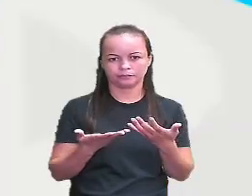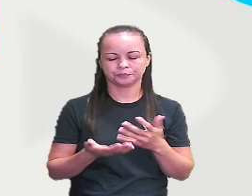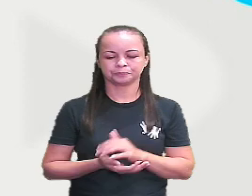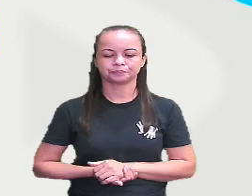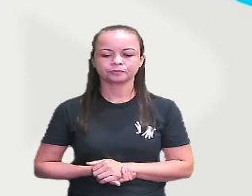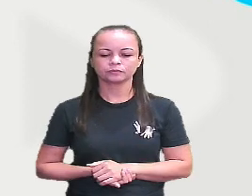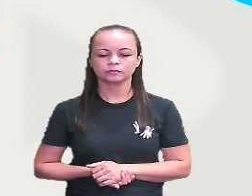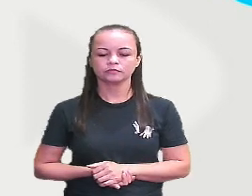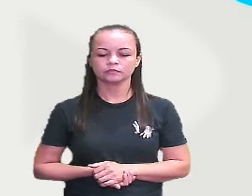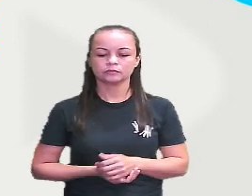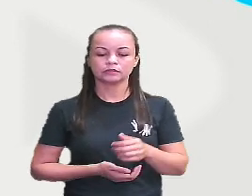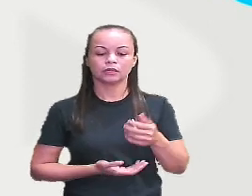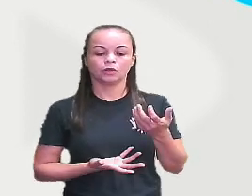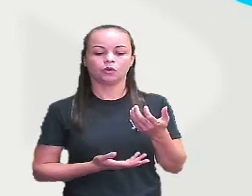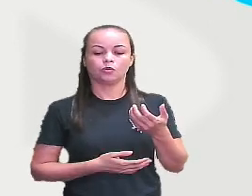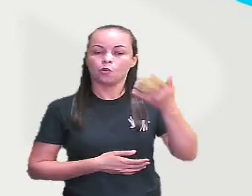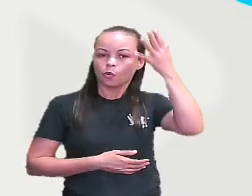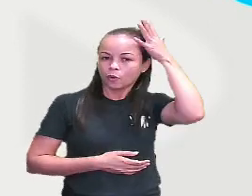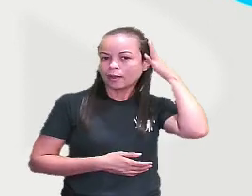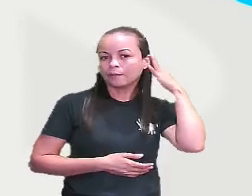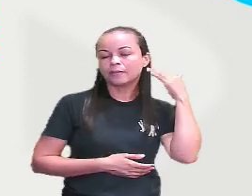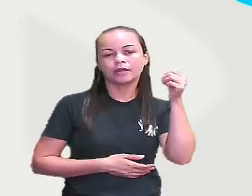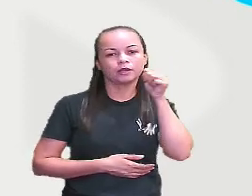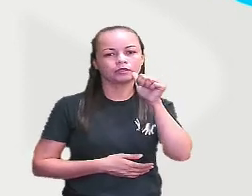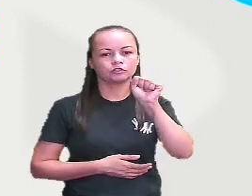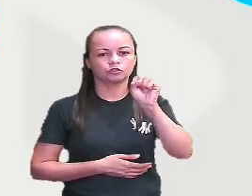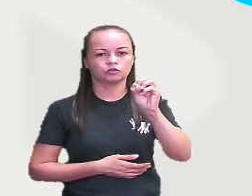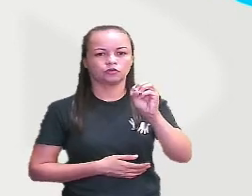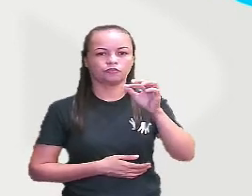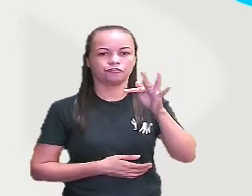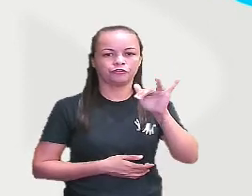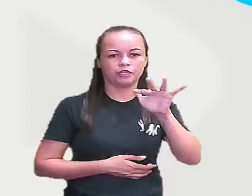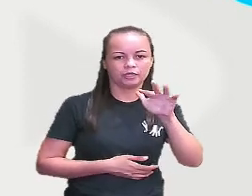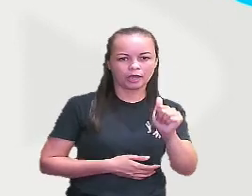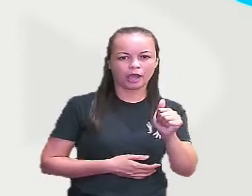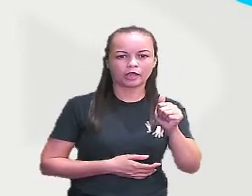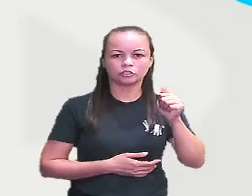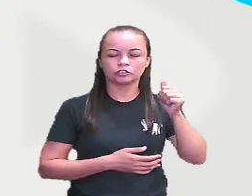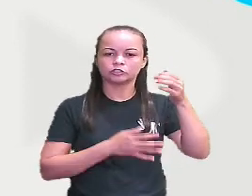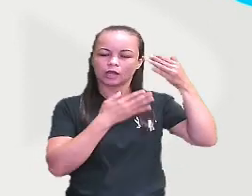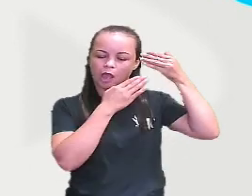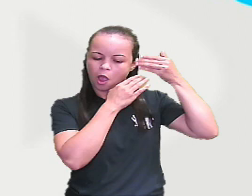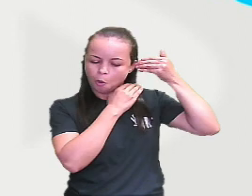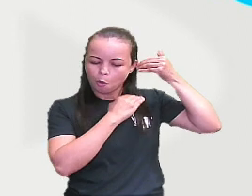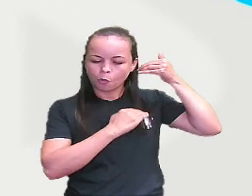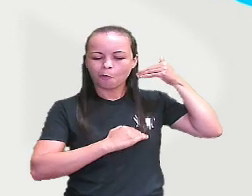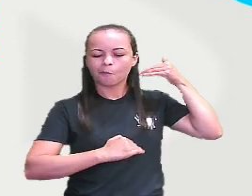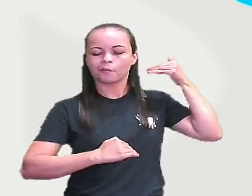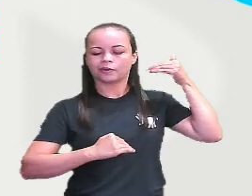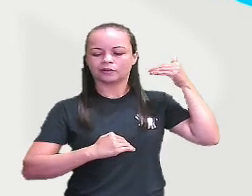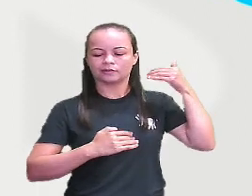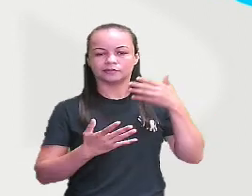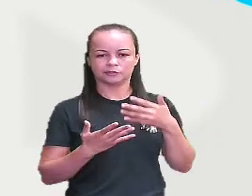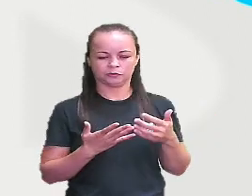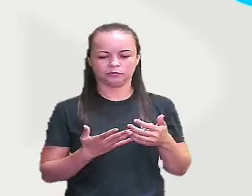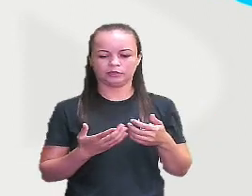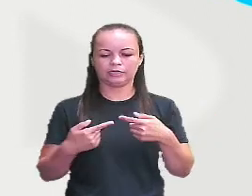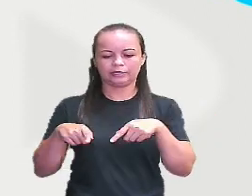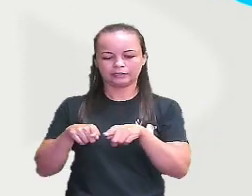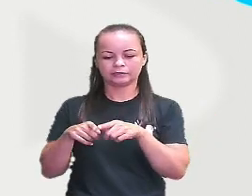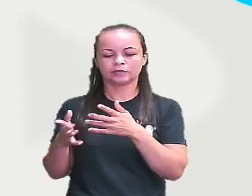O cabelo de Sofia está comprido. Então podemos colocar: o cabelo de Sofia